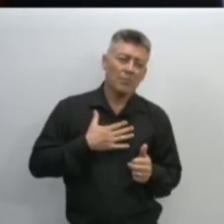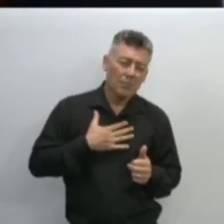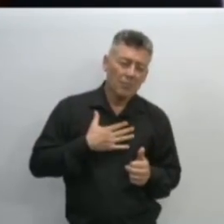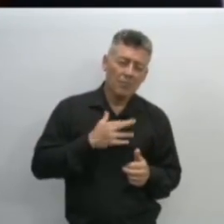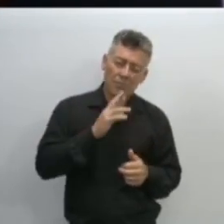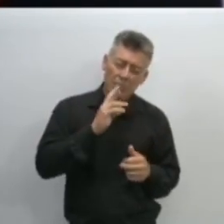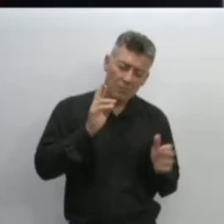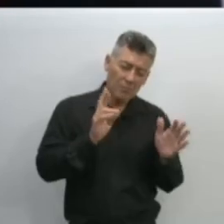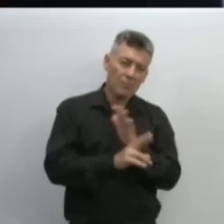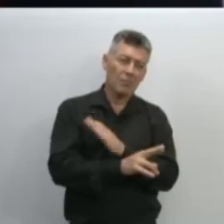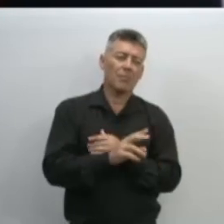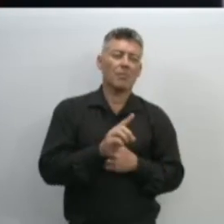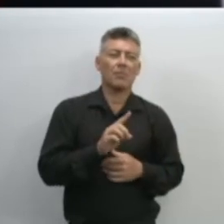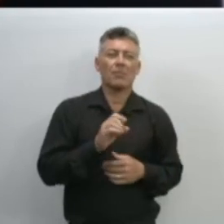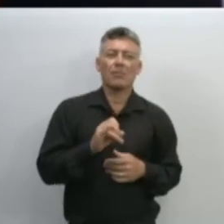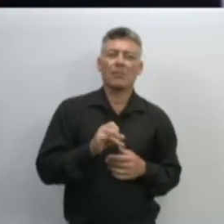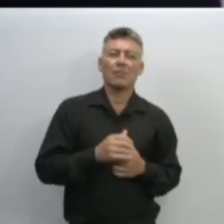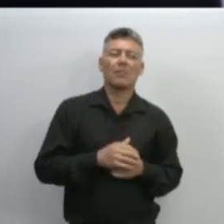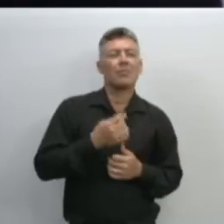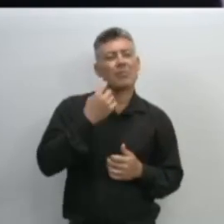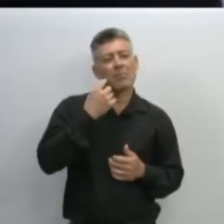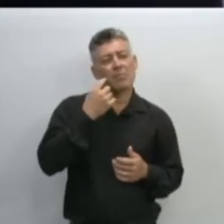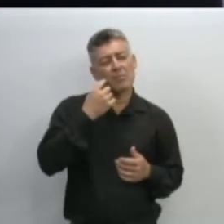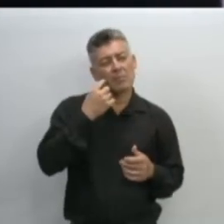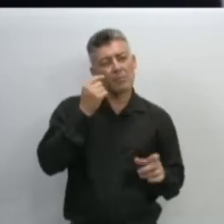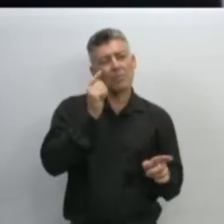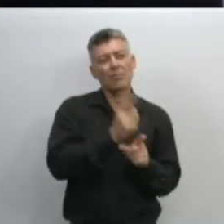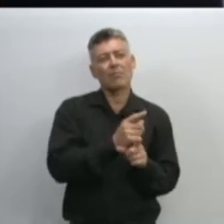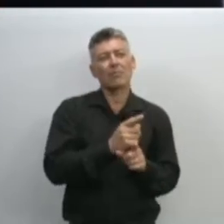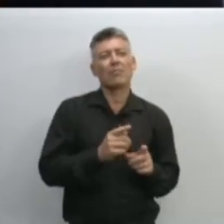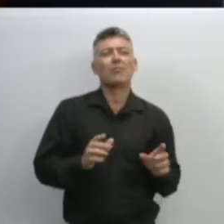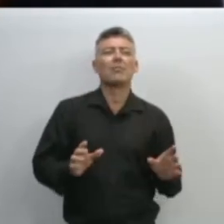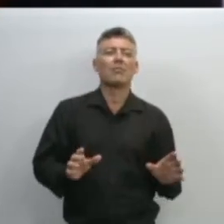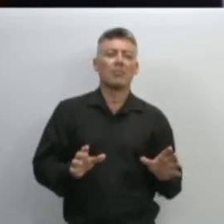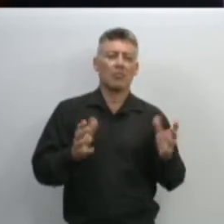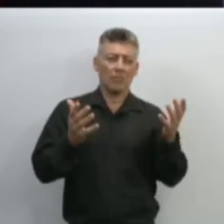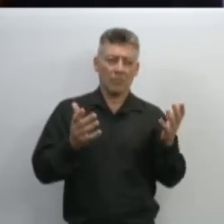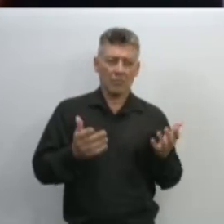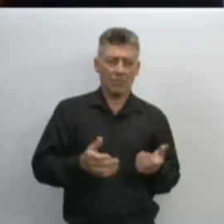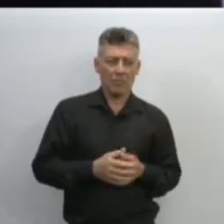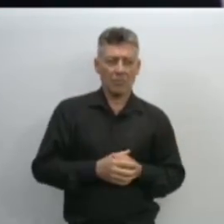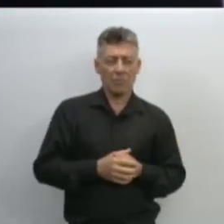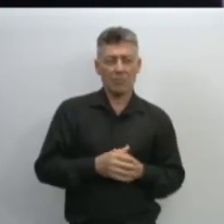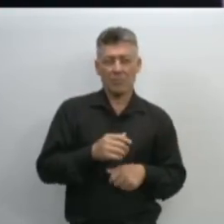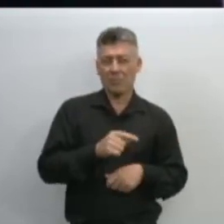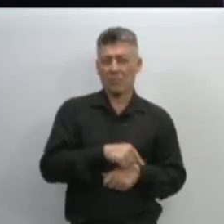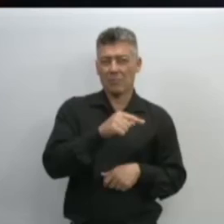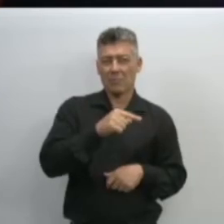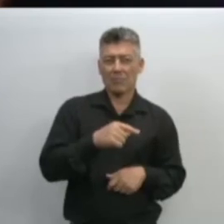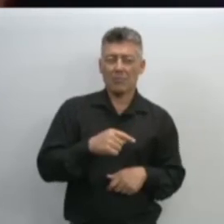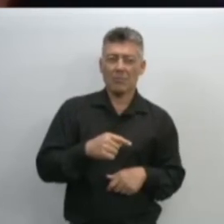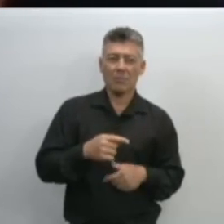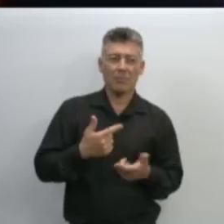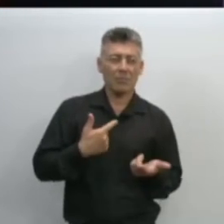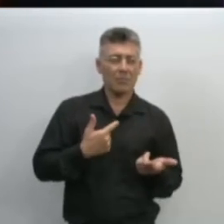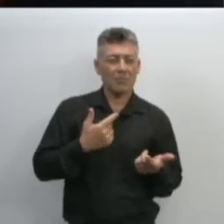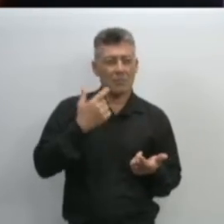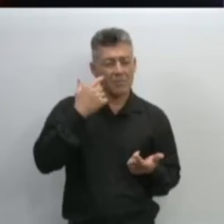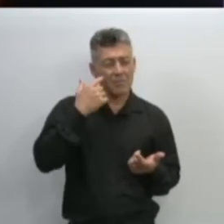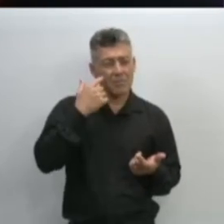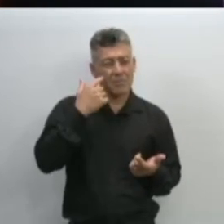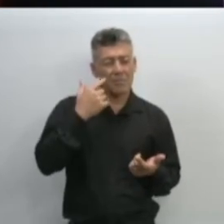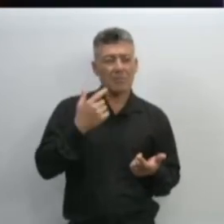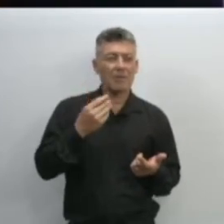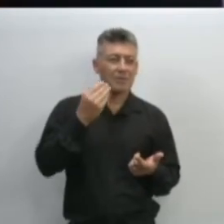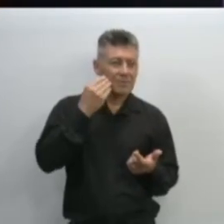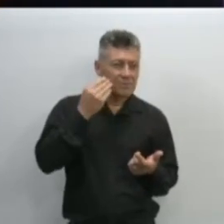responder a colega Diva também na sexta-feira. Esse evento na sexta-feira pela manhã está um pouco em cima. Não me dei conta, né? Mas vamos tentar,